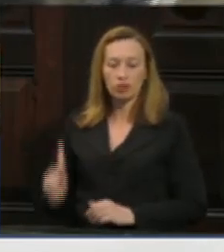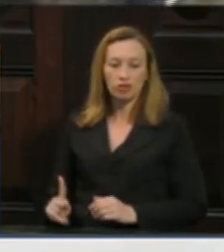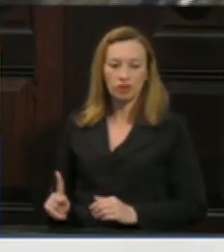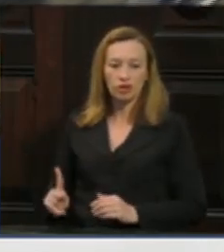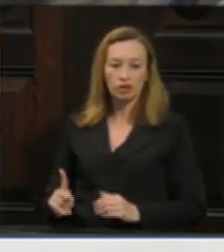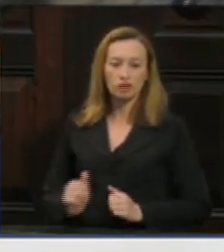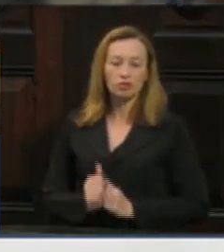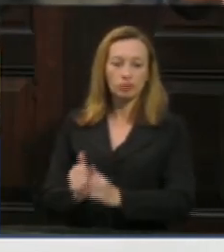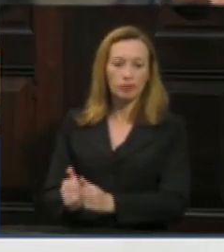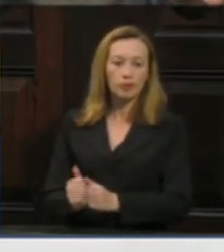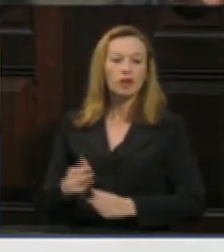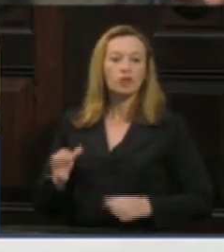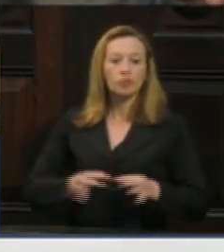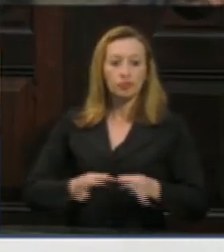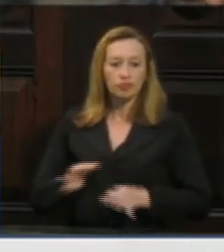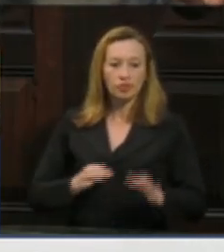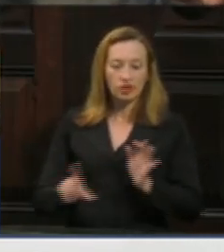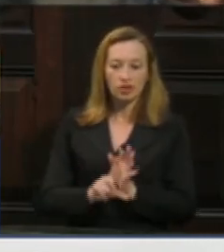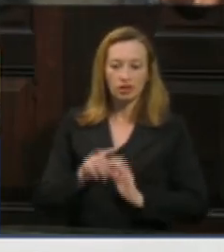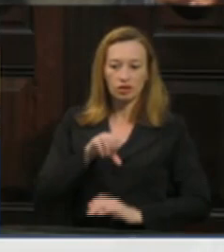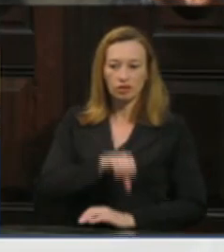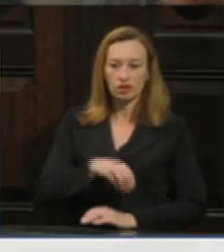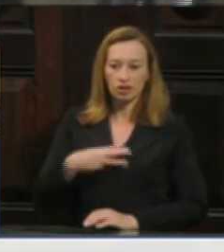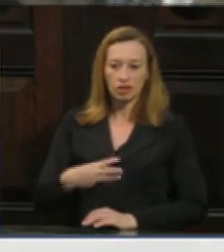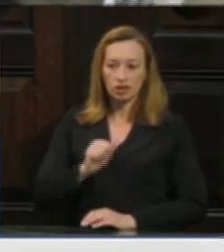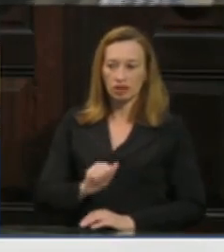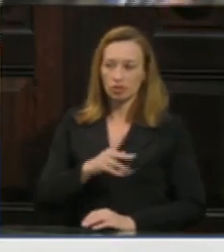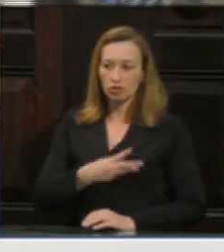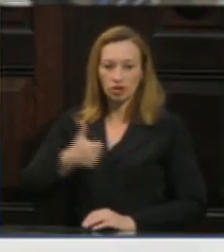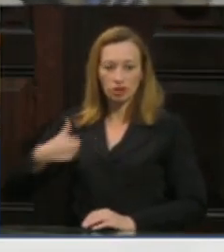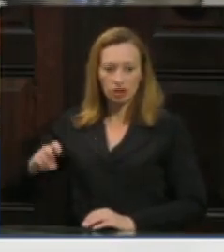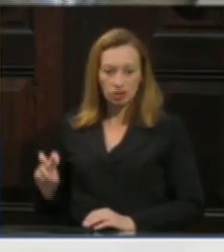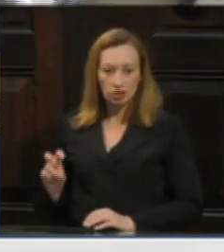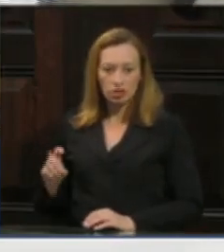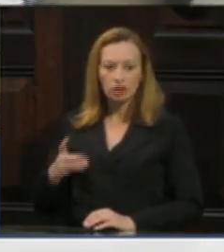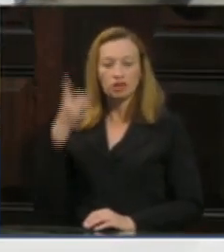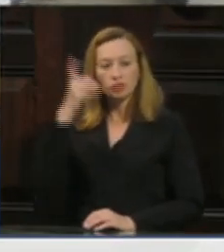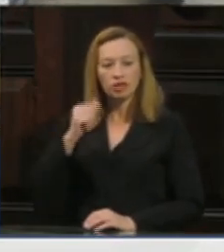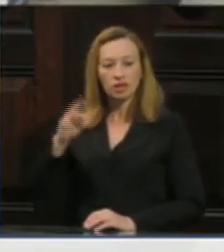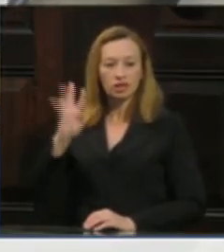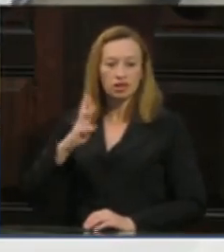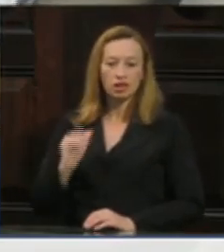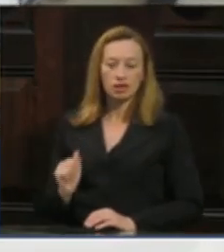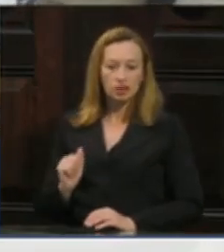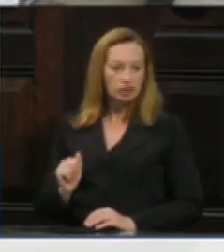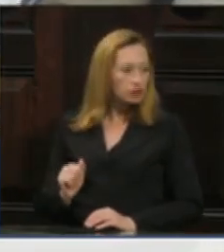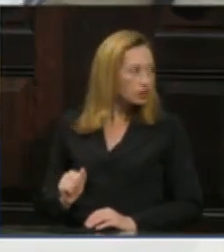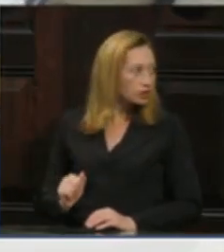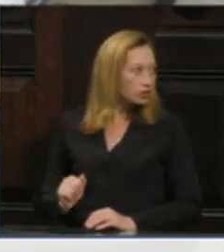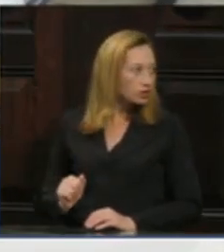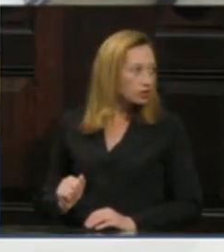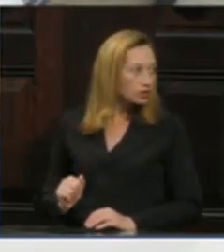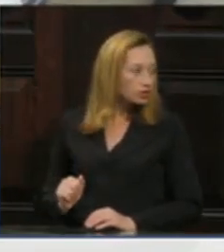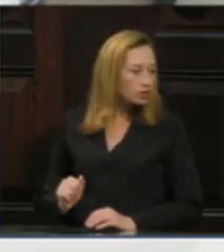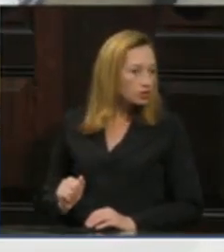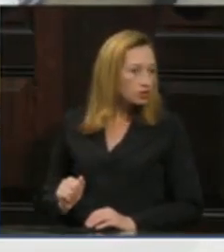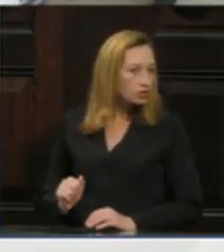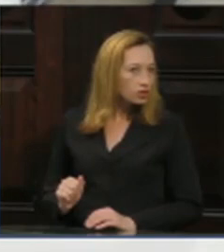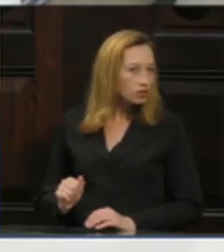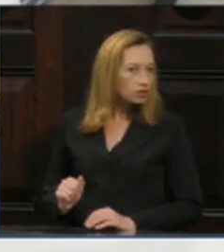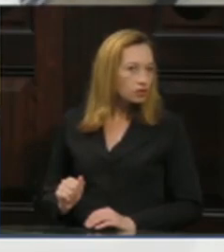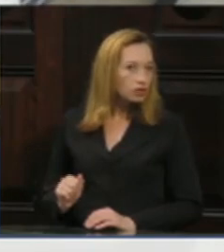103, de 18 de março de 2002. Em discussão, não havendo quem queira discutir, encerrada a discussão em votação, senhores que aprovam. Nesse estão